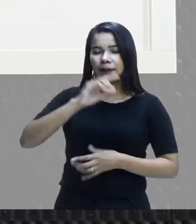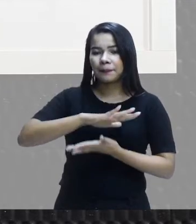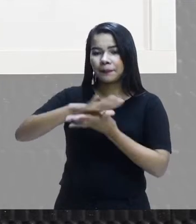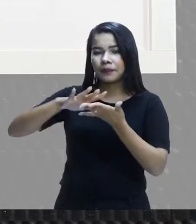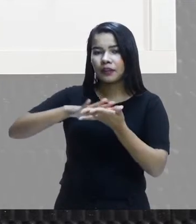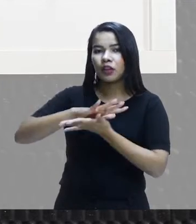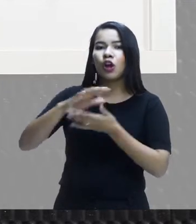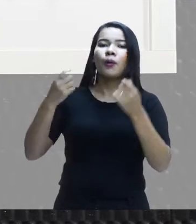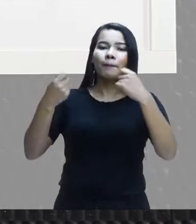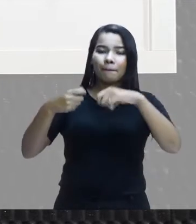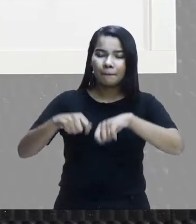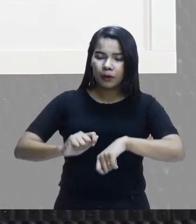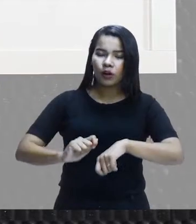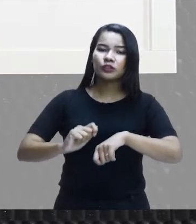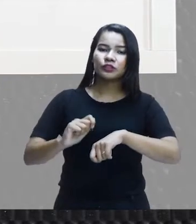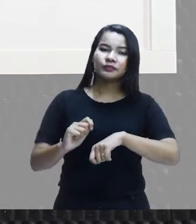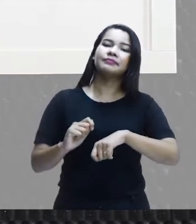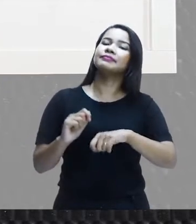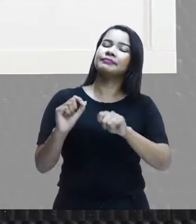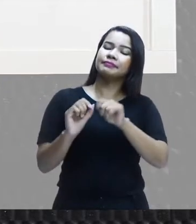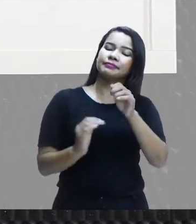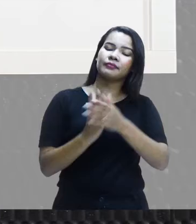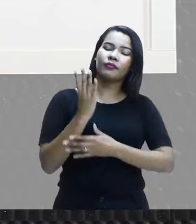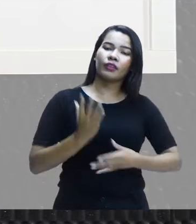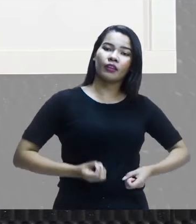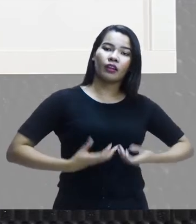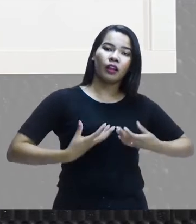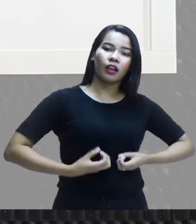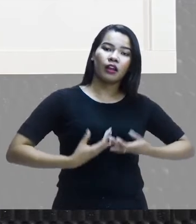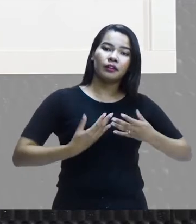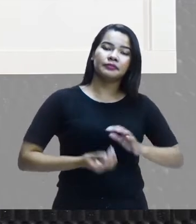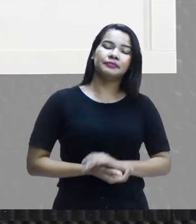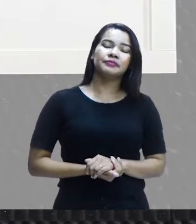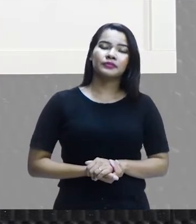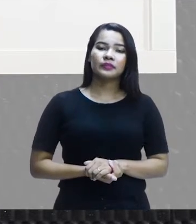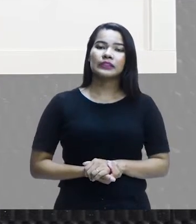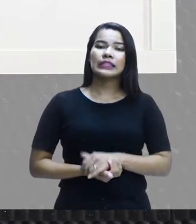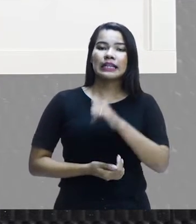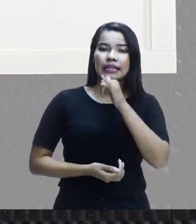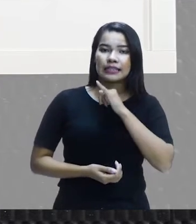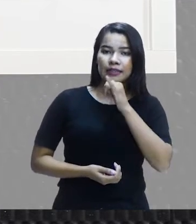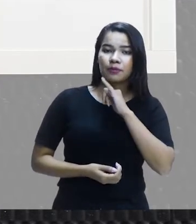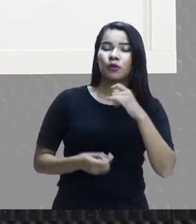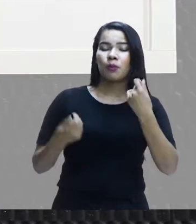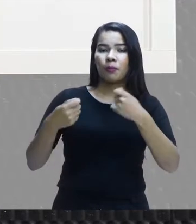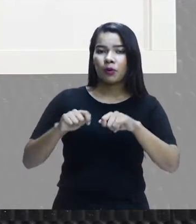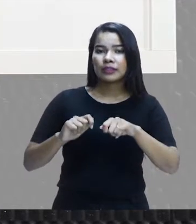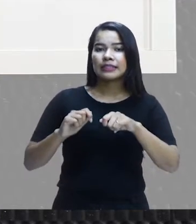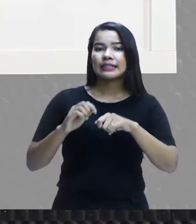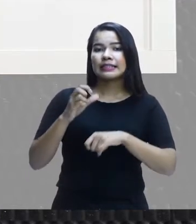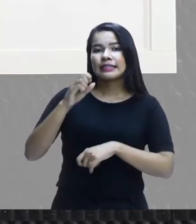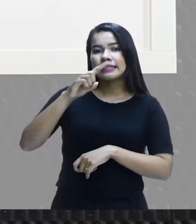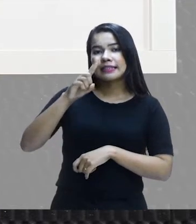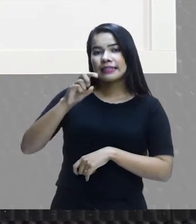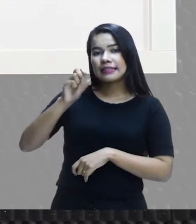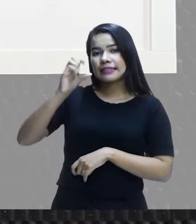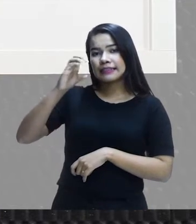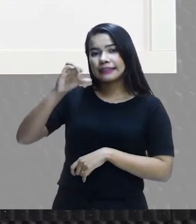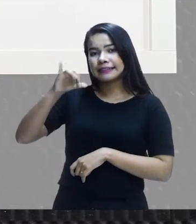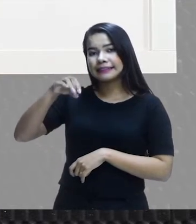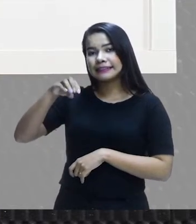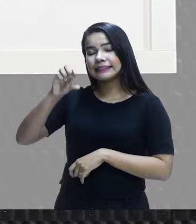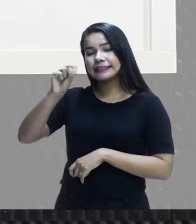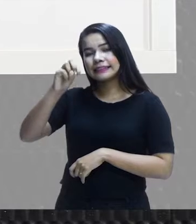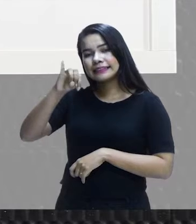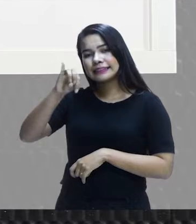mas existem algumas espécies de bactérias que são consideradas autotróficas, conseguem sintetizar seu próprio alimento. O que